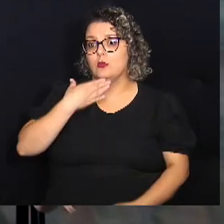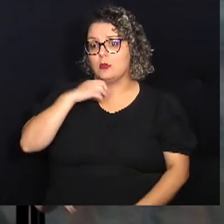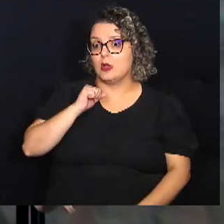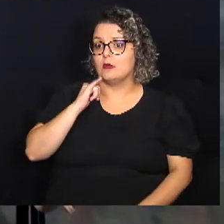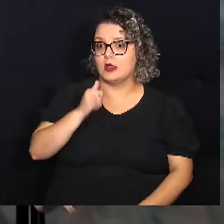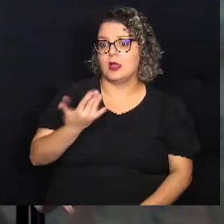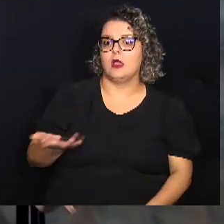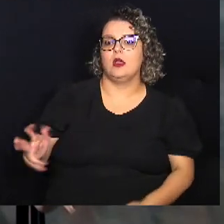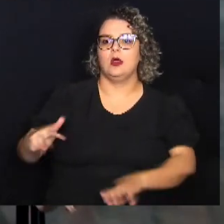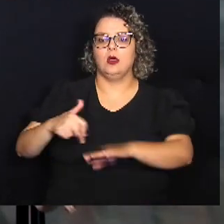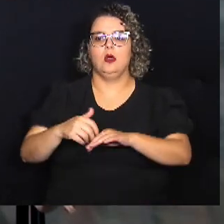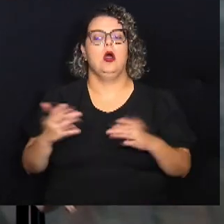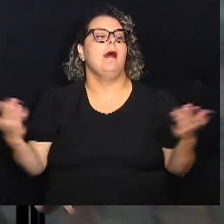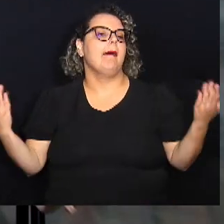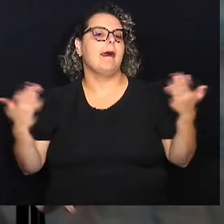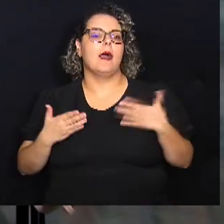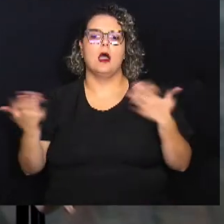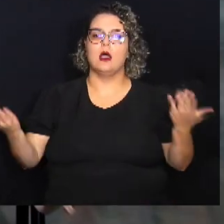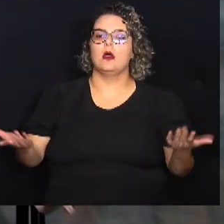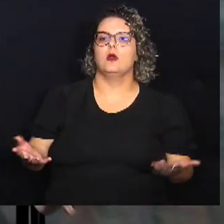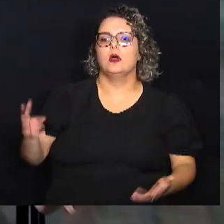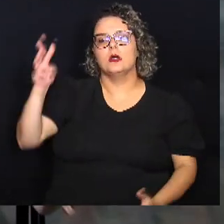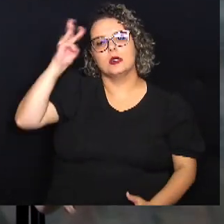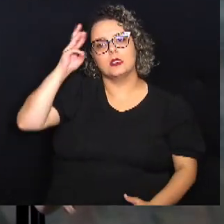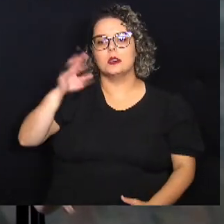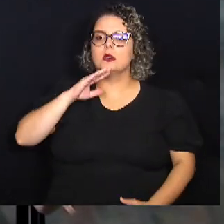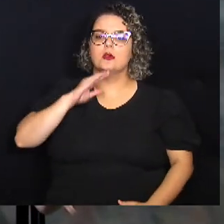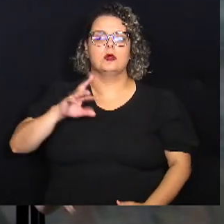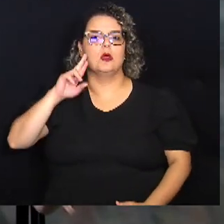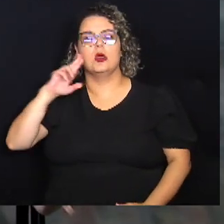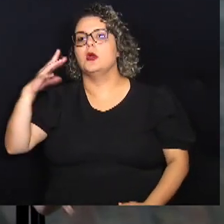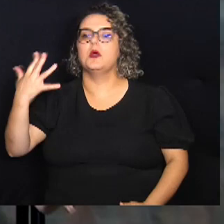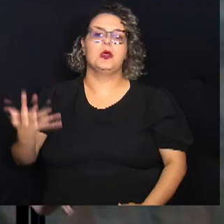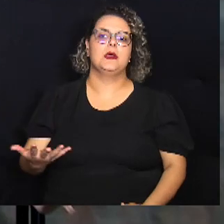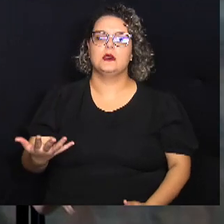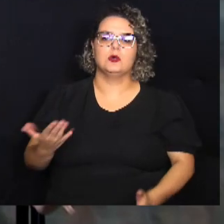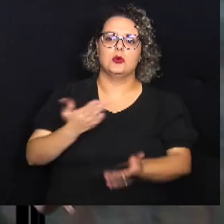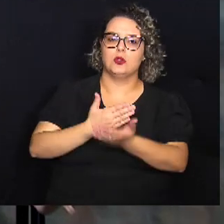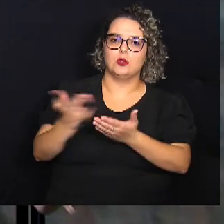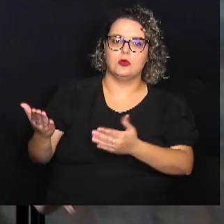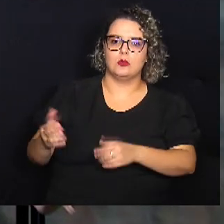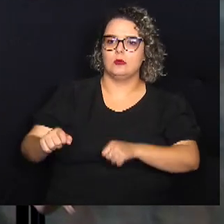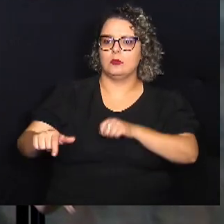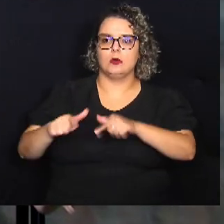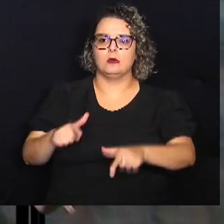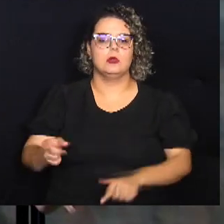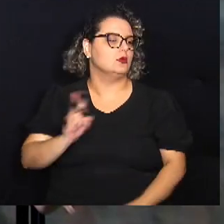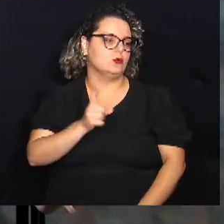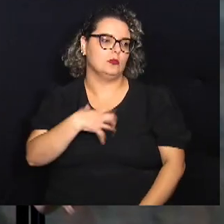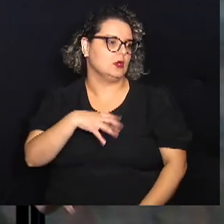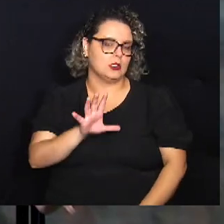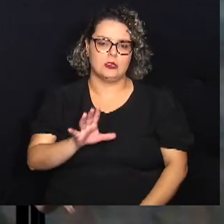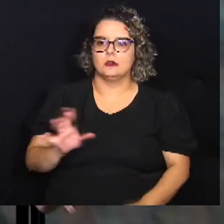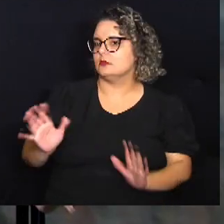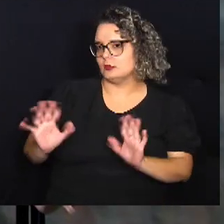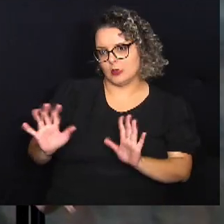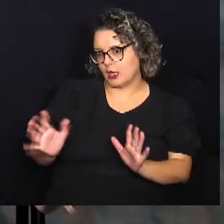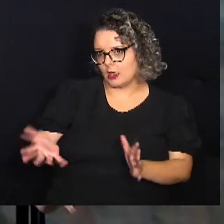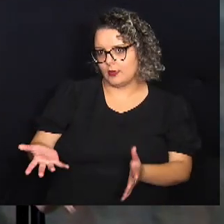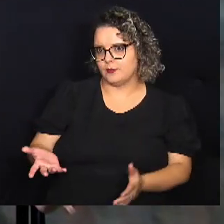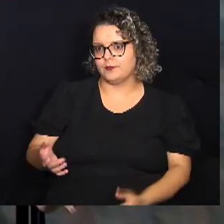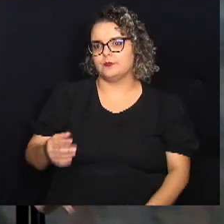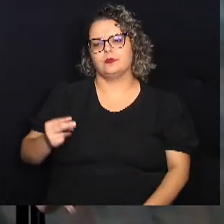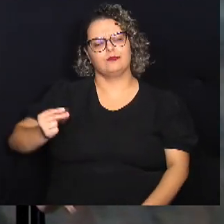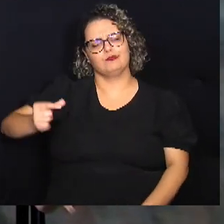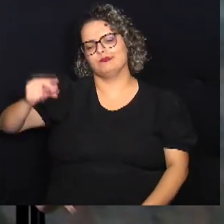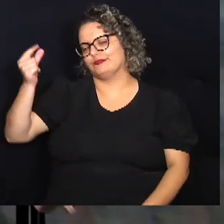chegar e falar: pronto, terça-feira à tarde eu resolvo começar a minha formação de professor. Não é assim. Né? Então, desde